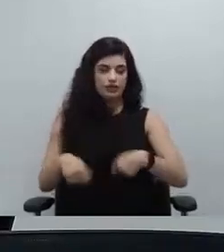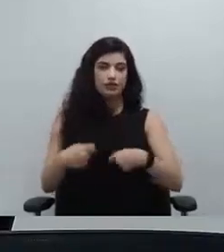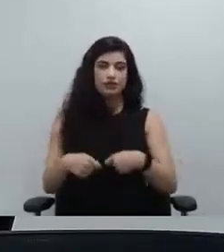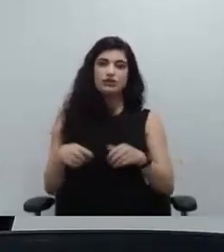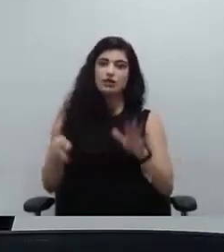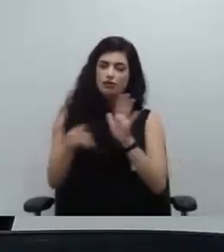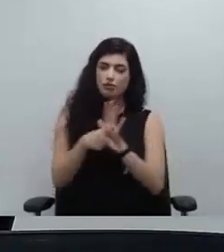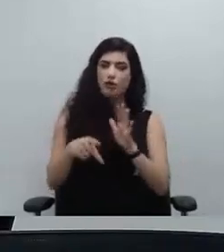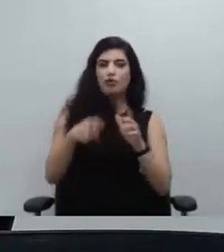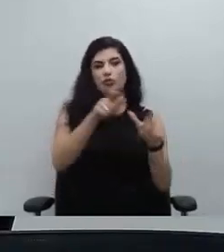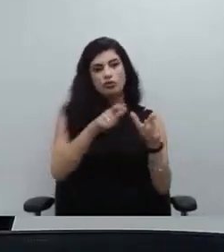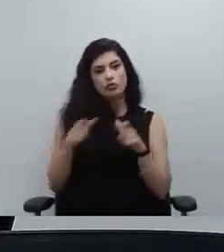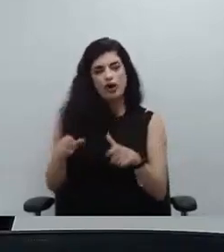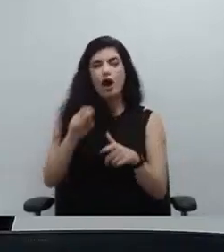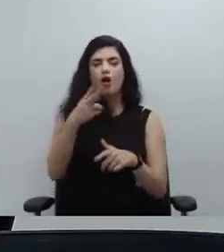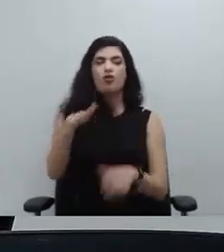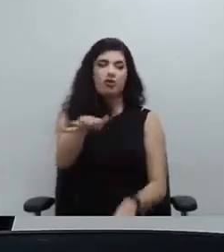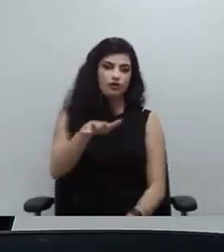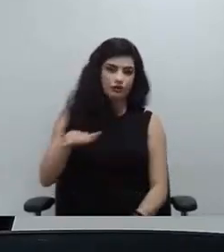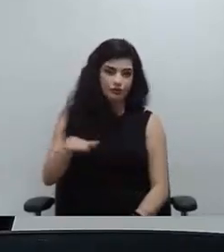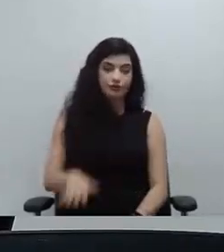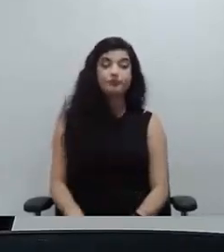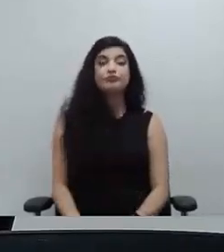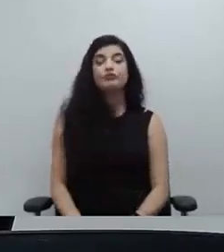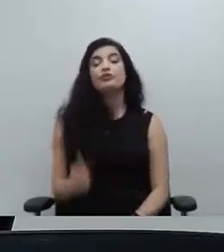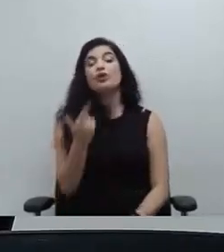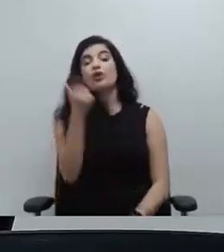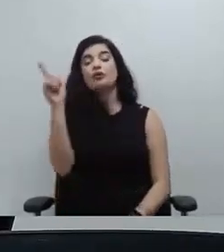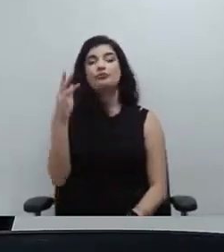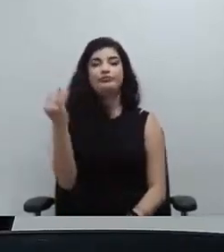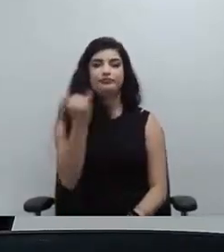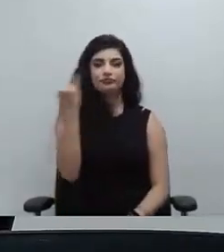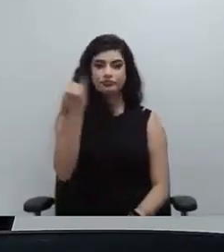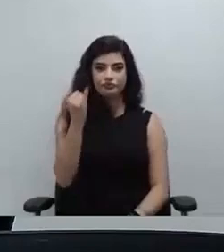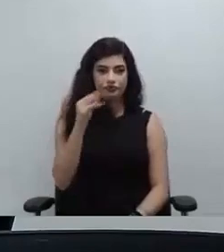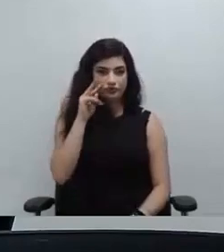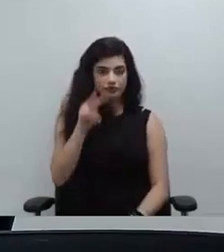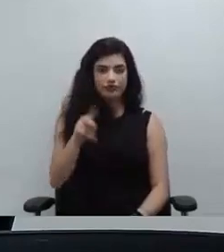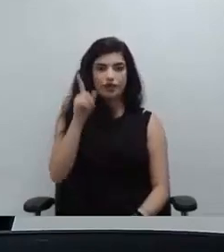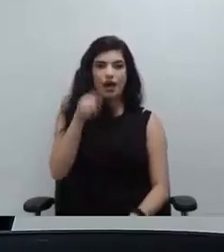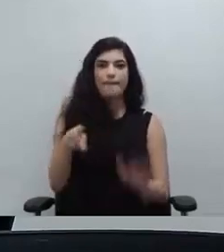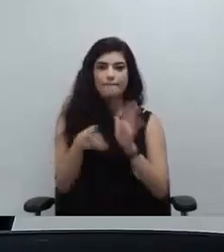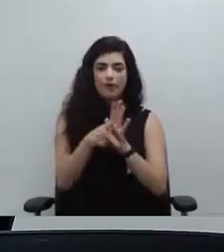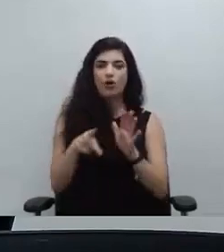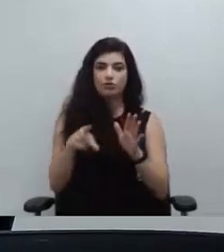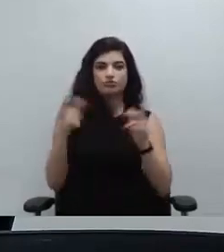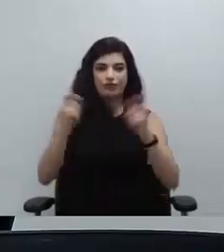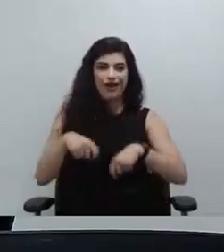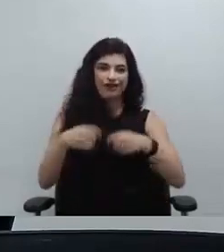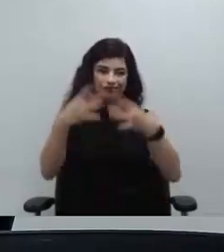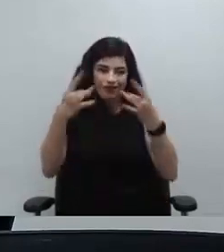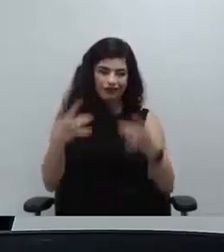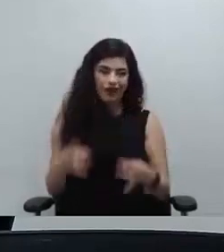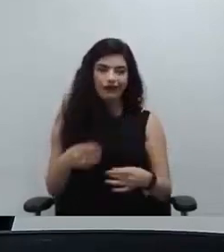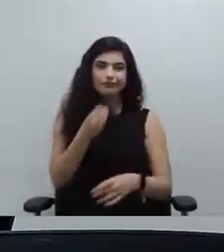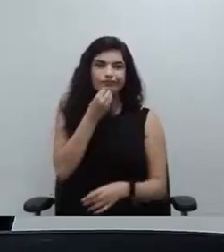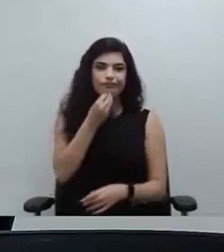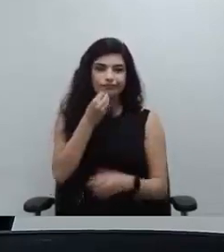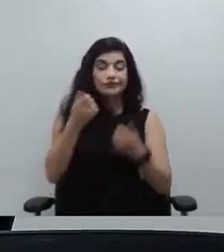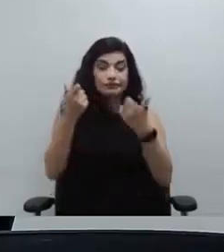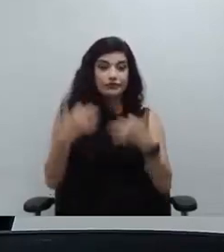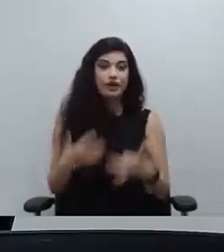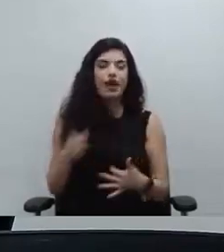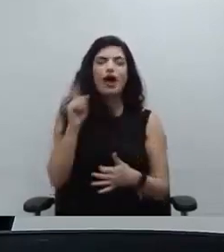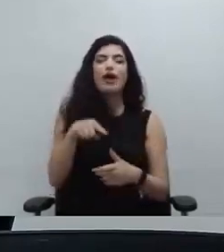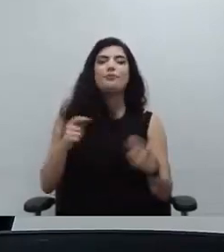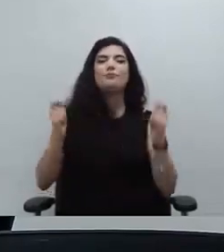naquela municipalidade ou região. Outra importante perspectiva que pode ser detalhada em um momento oportuno pela ouvidoria é